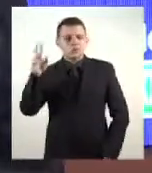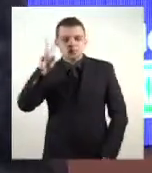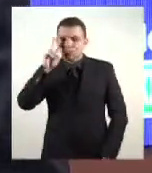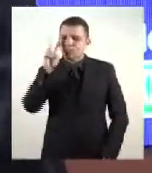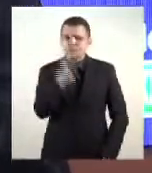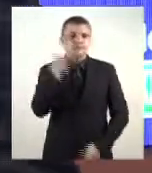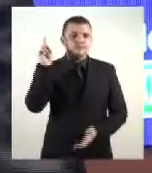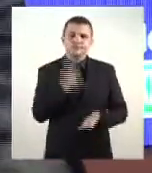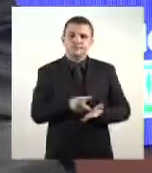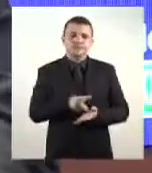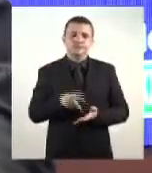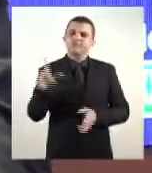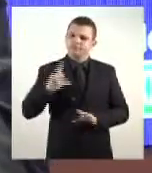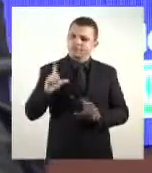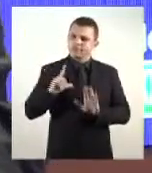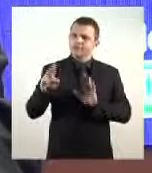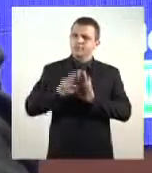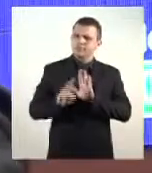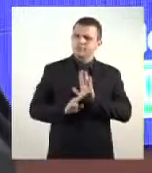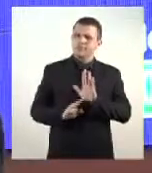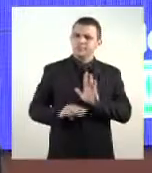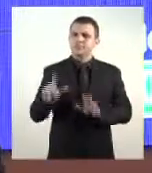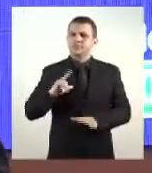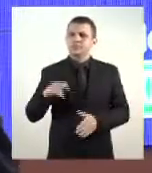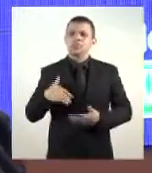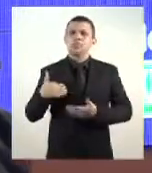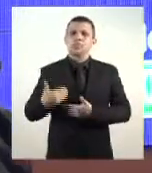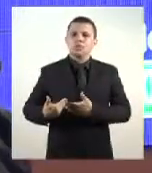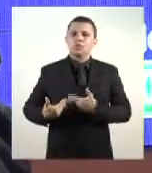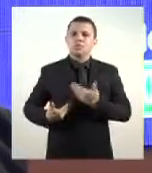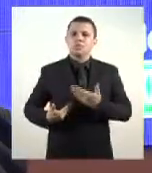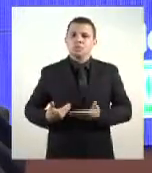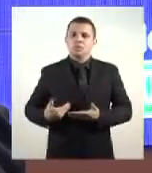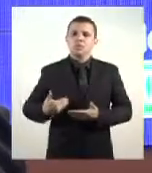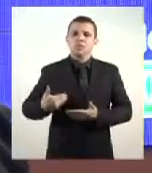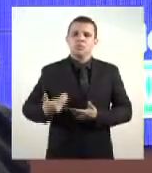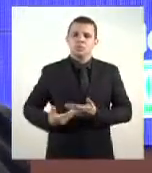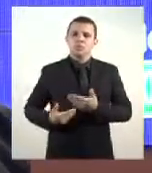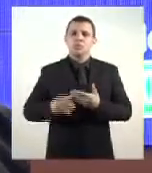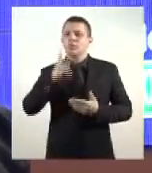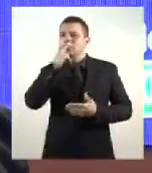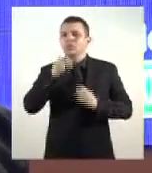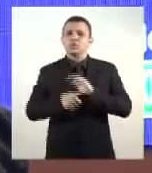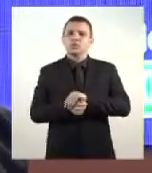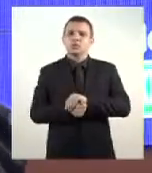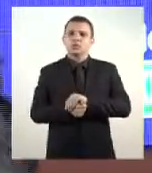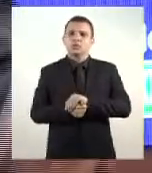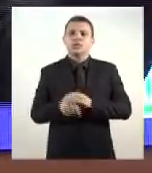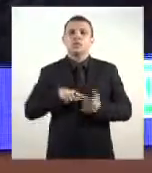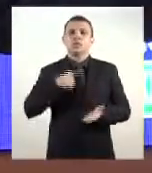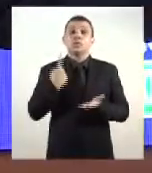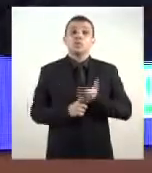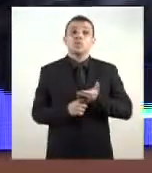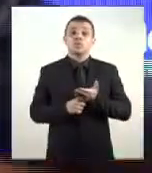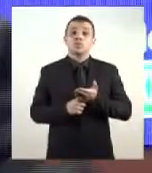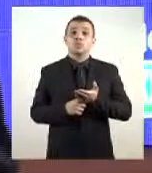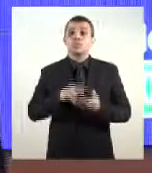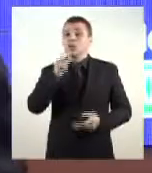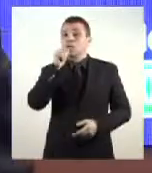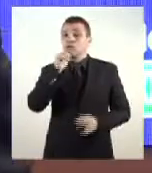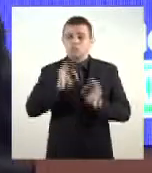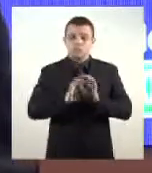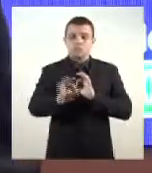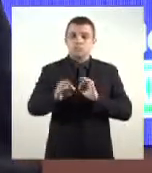um projeto que caminha a passos de cágado aí, deputado César Pires, que é o PAC do saneamento básico. Estive outro dia numa